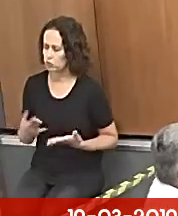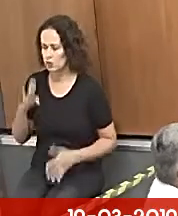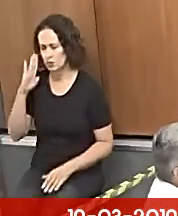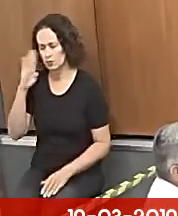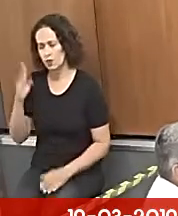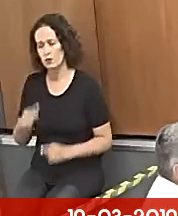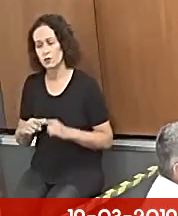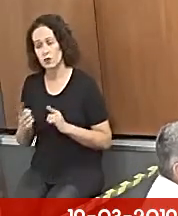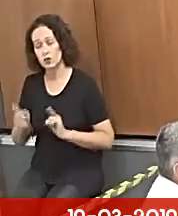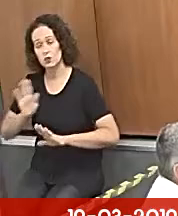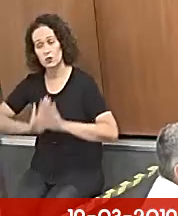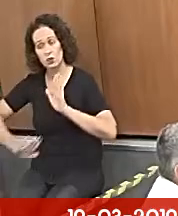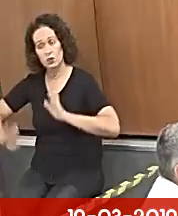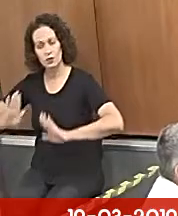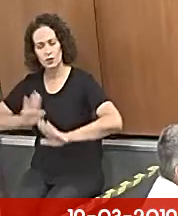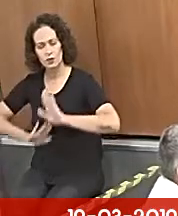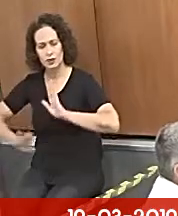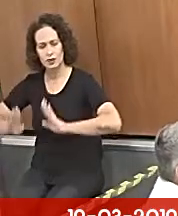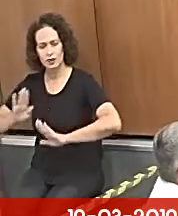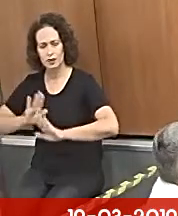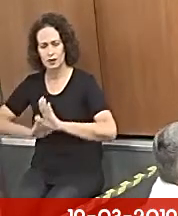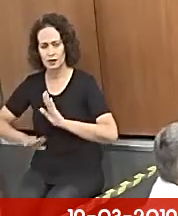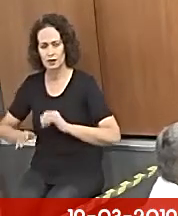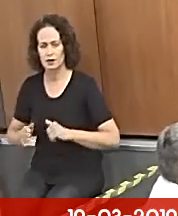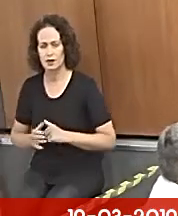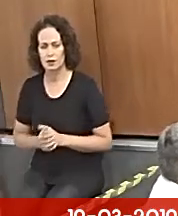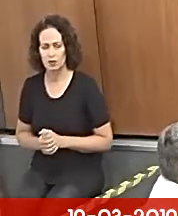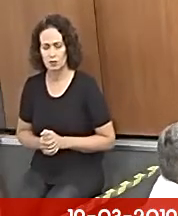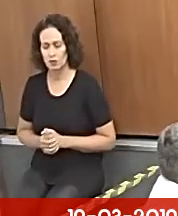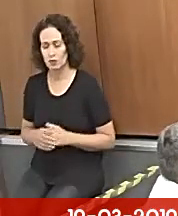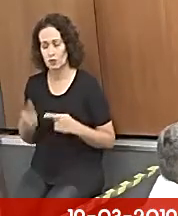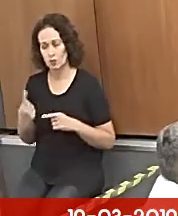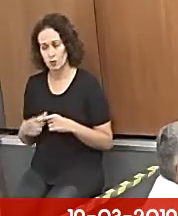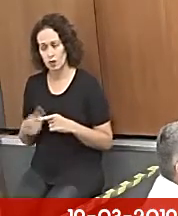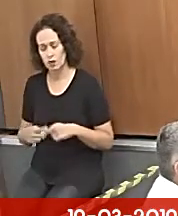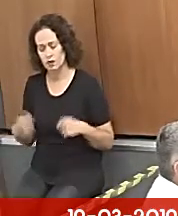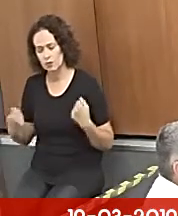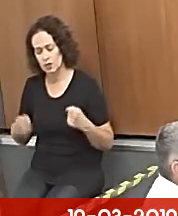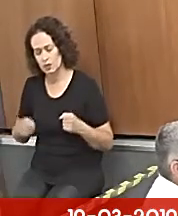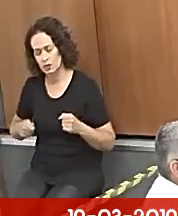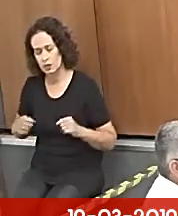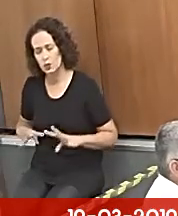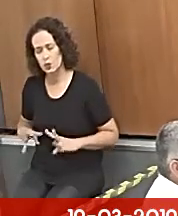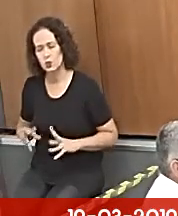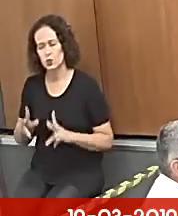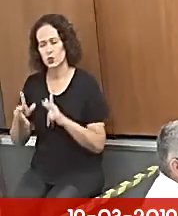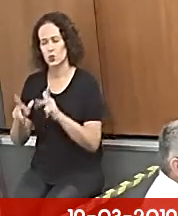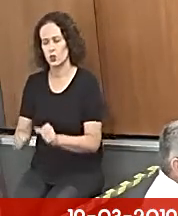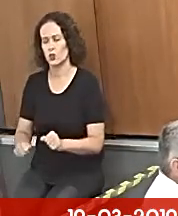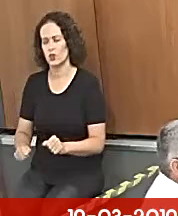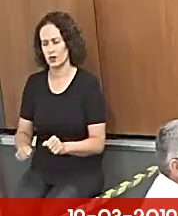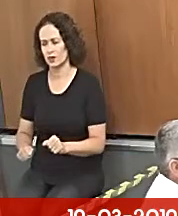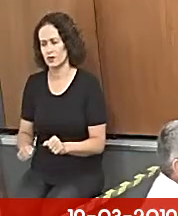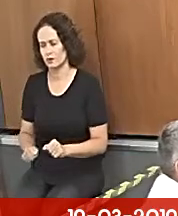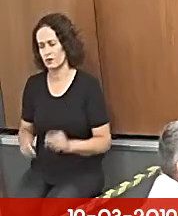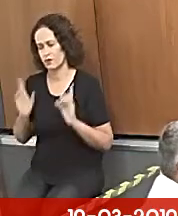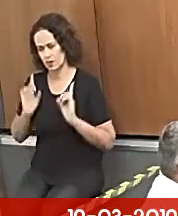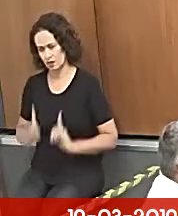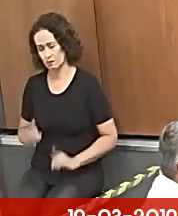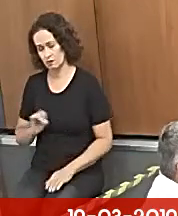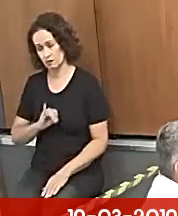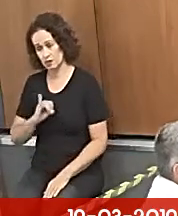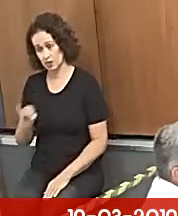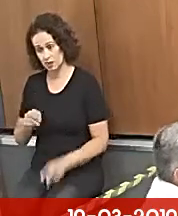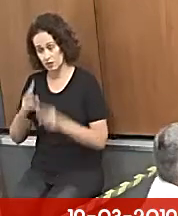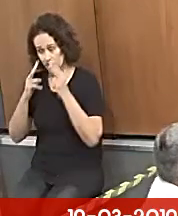vamos tomar cuidado para se tratar de todas as deficiências porque quando você dá visibilidade para o único segmento